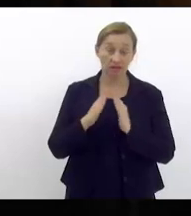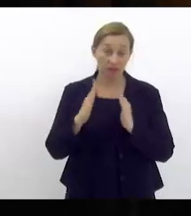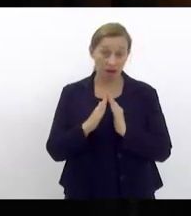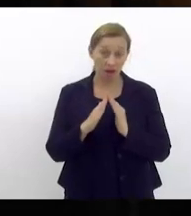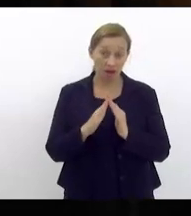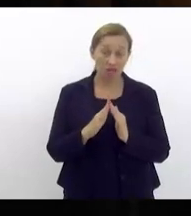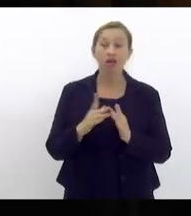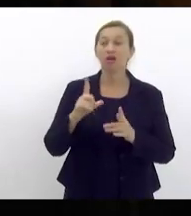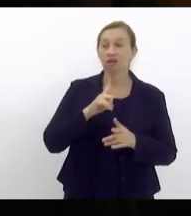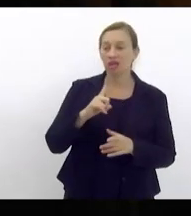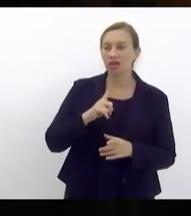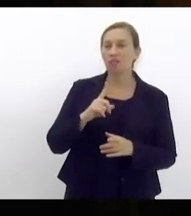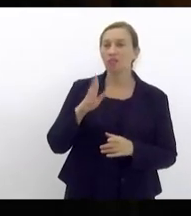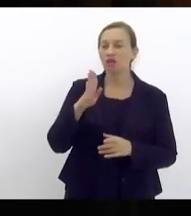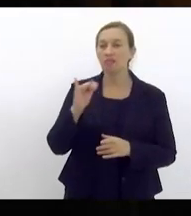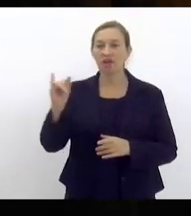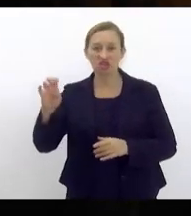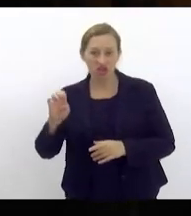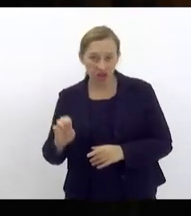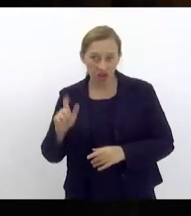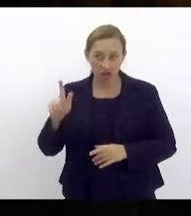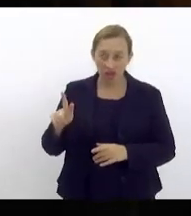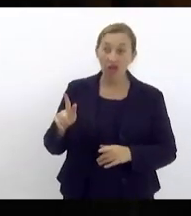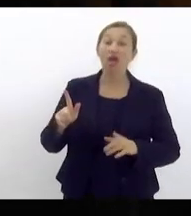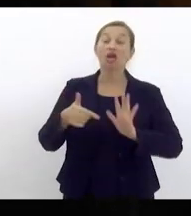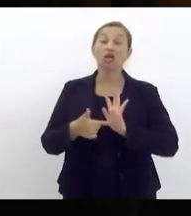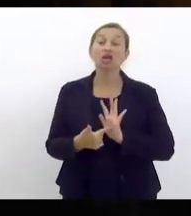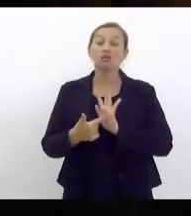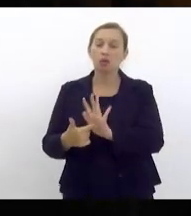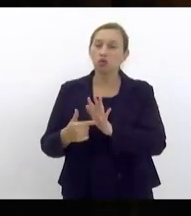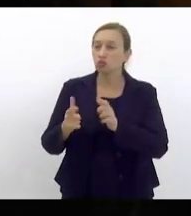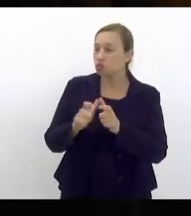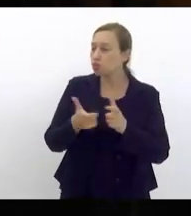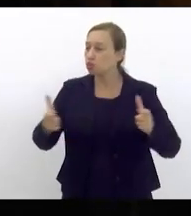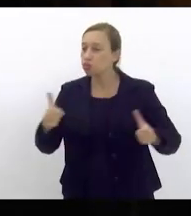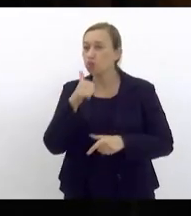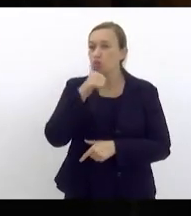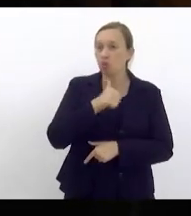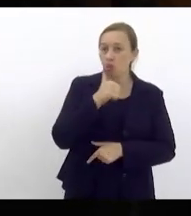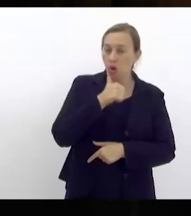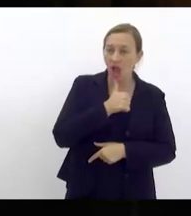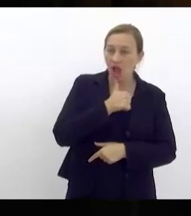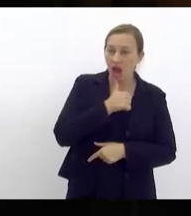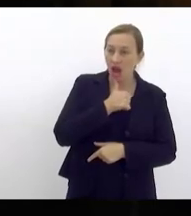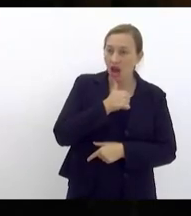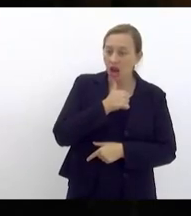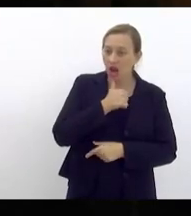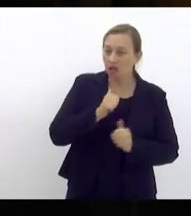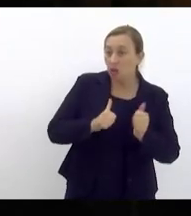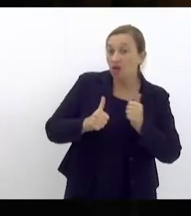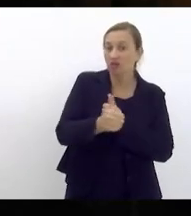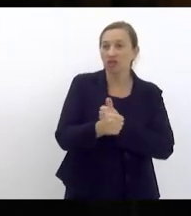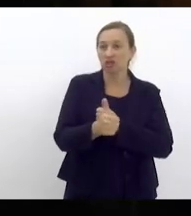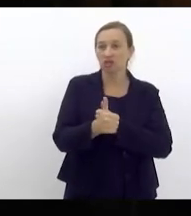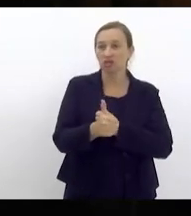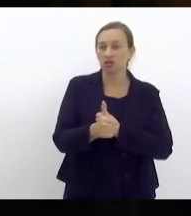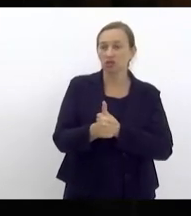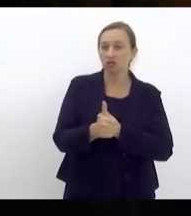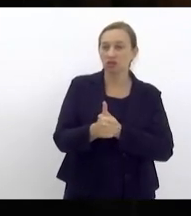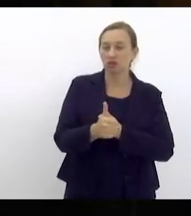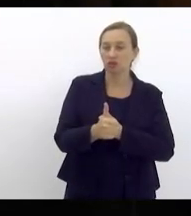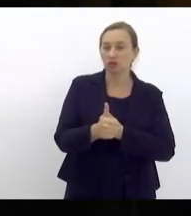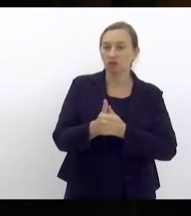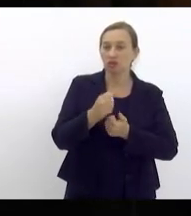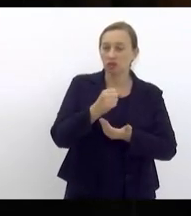do IBGE que demonstram um monte o crescimento de mulheres é à frente do sustento